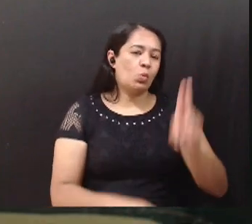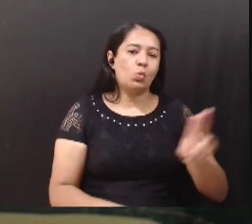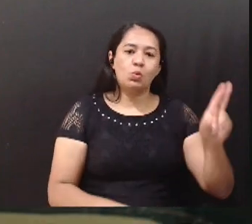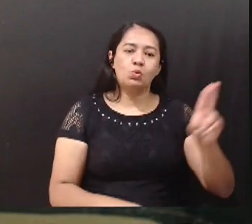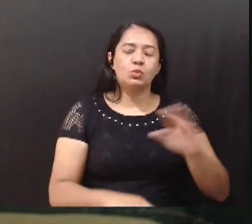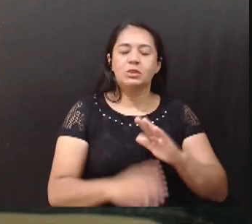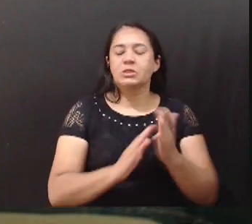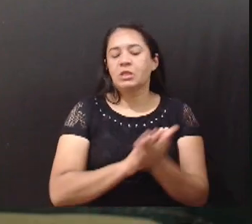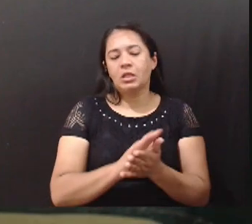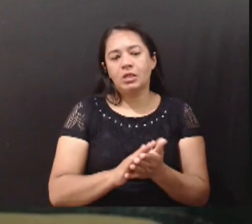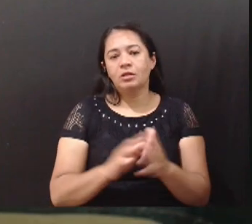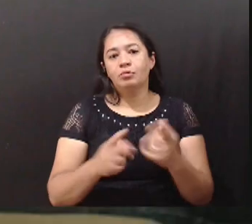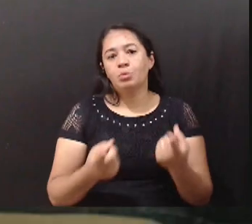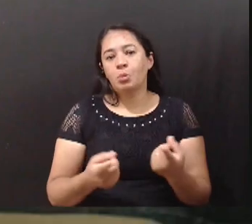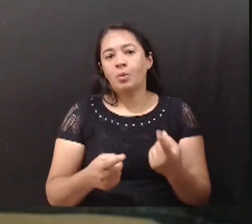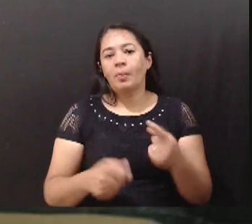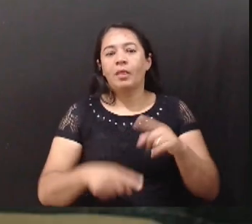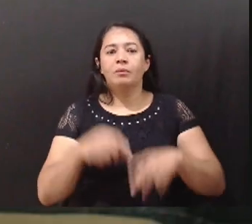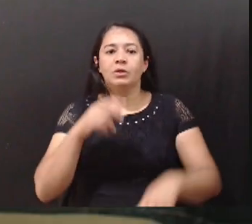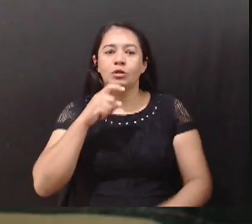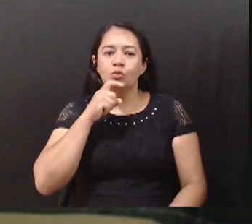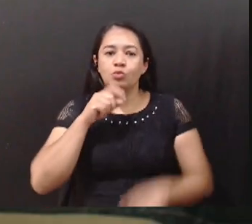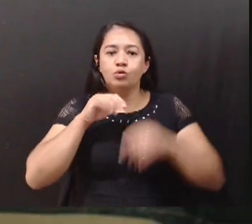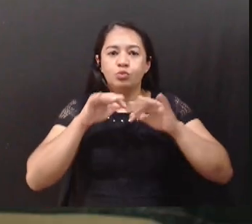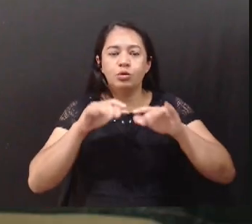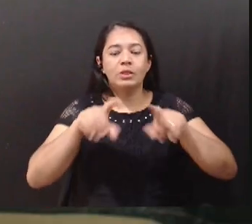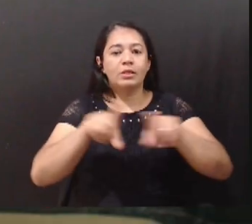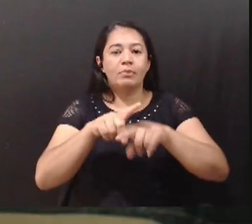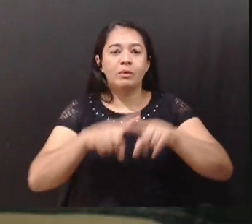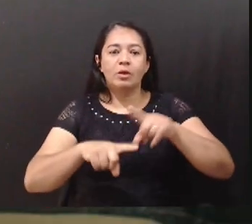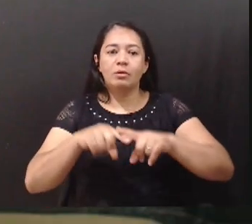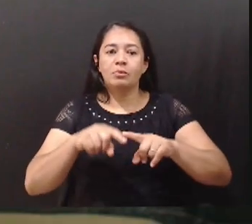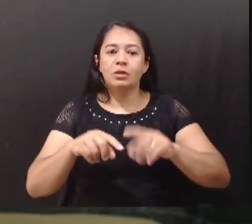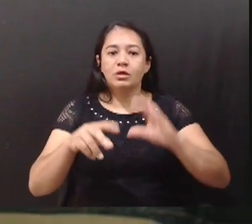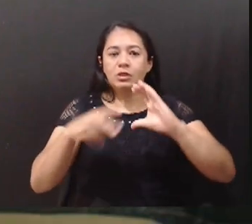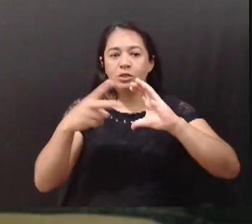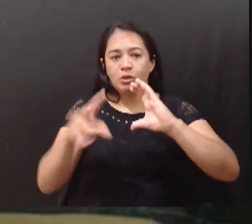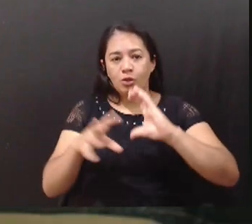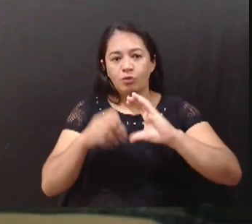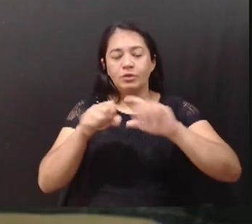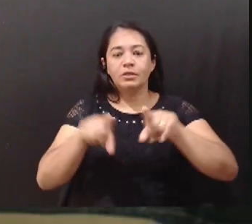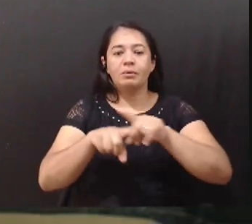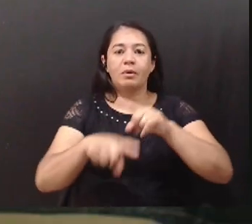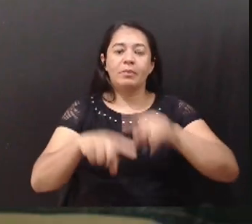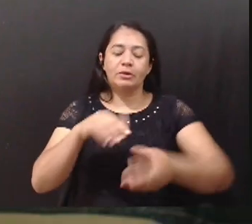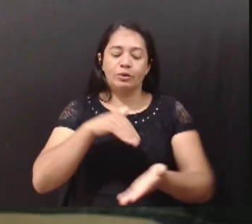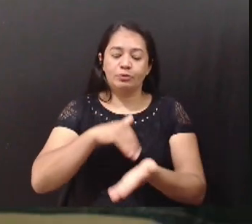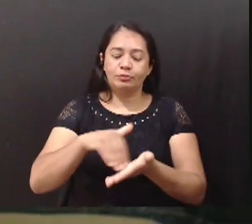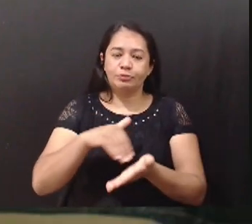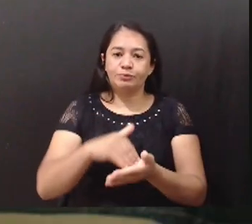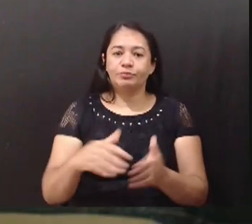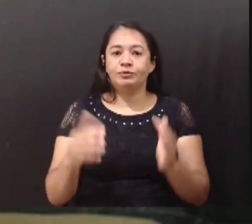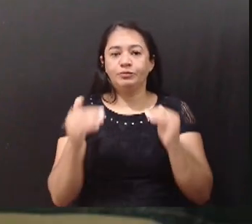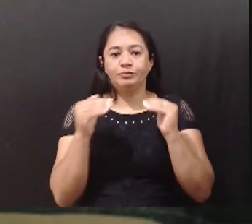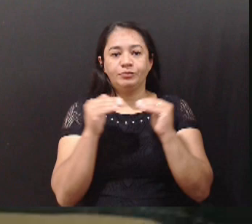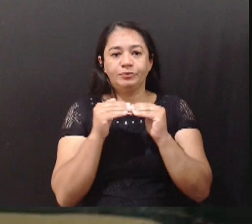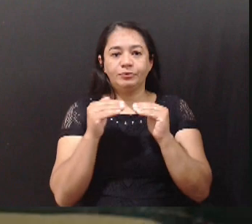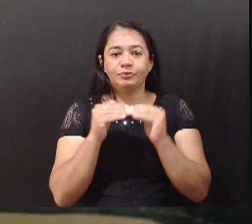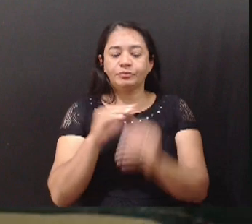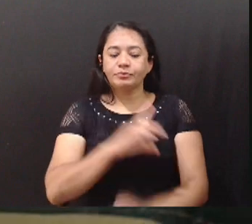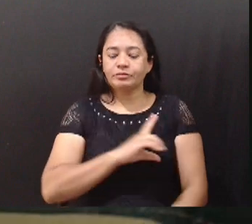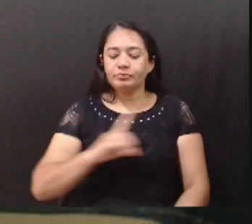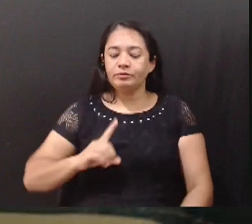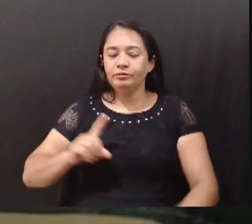mobiliário, aparelhos de ar-condicionado, equipamentos de áudio e vídeo e materiais de escritório. Segundo o diretor de Materiais e Patrimônio,